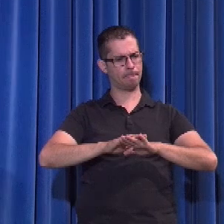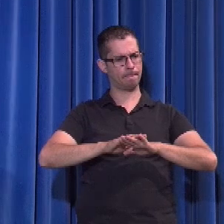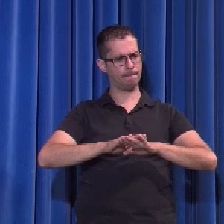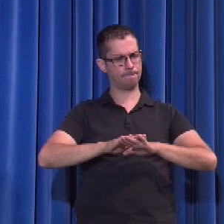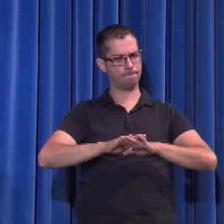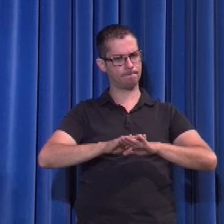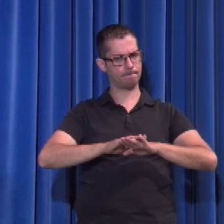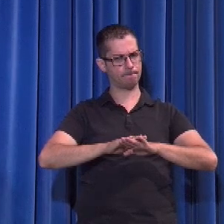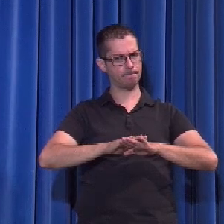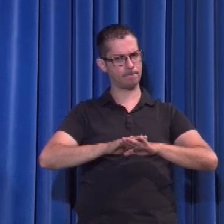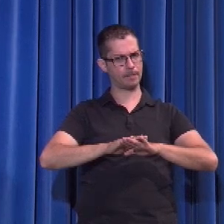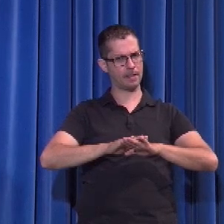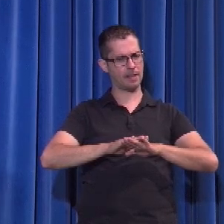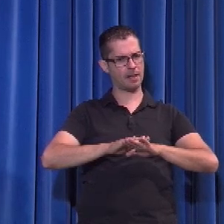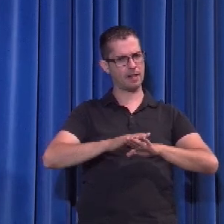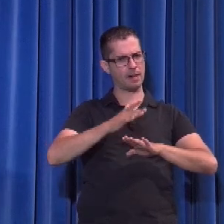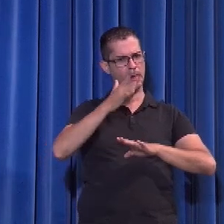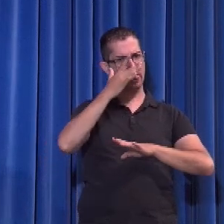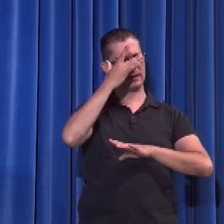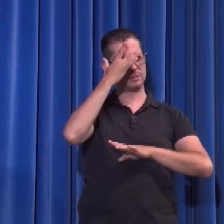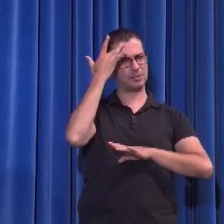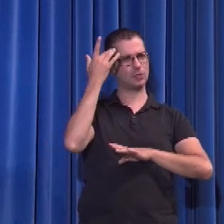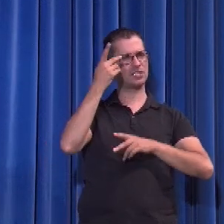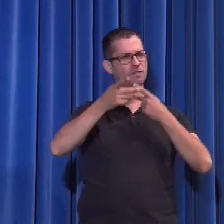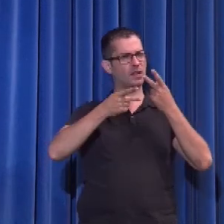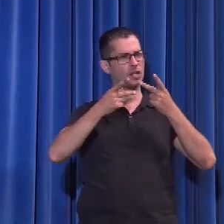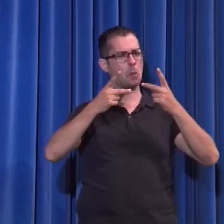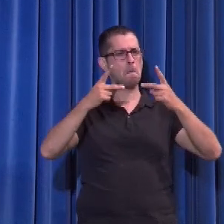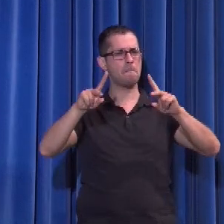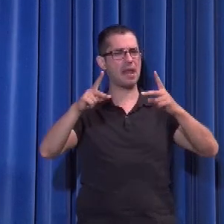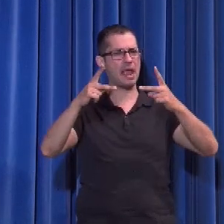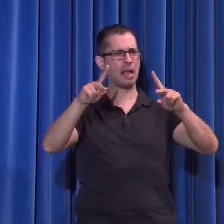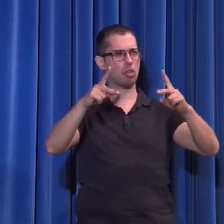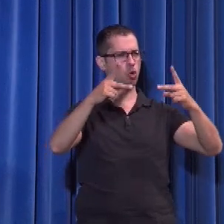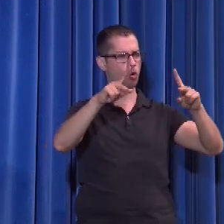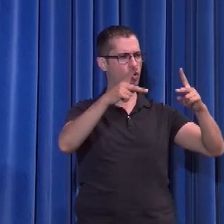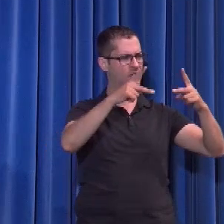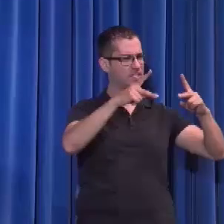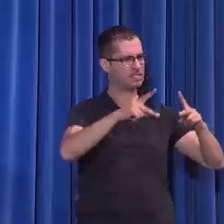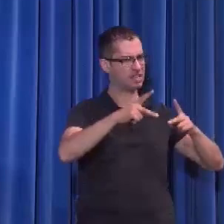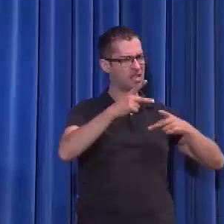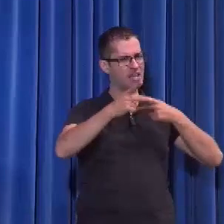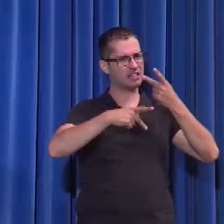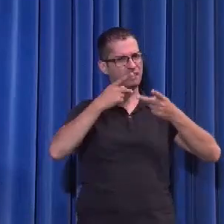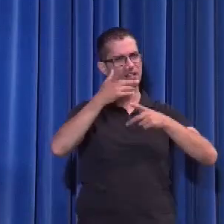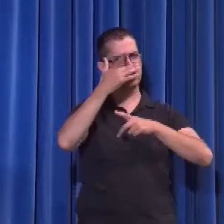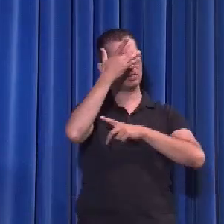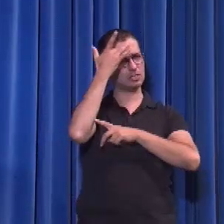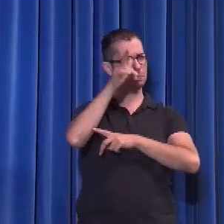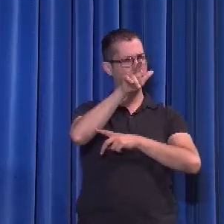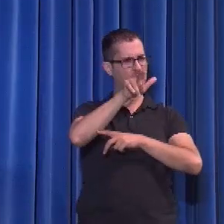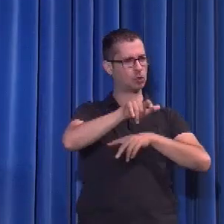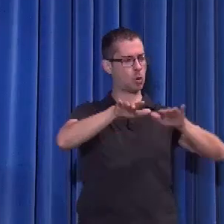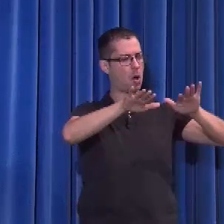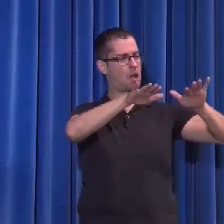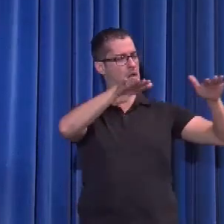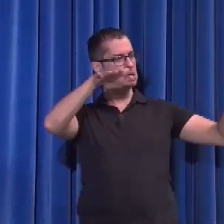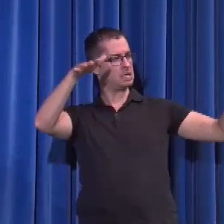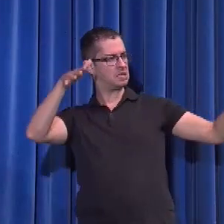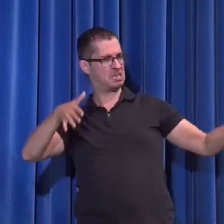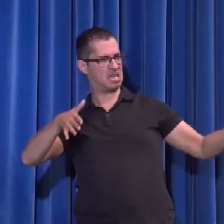mentira. Está falando de pregadores. Está falando de pessoas que sobem nos púlpitos das